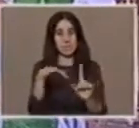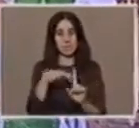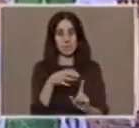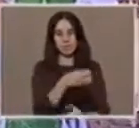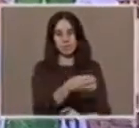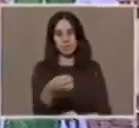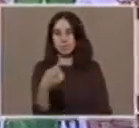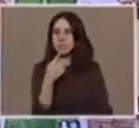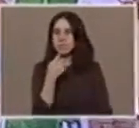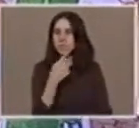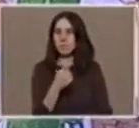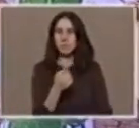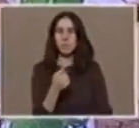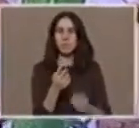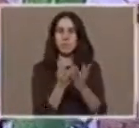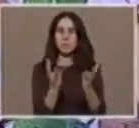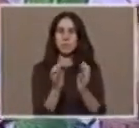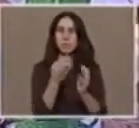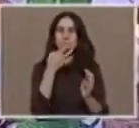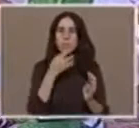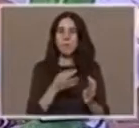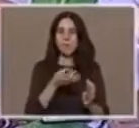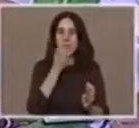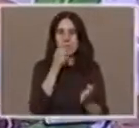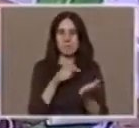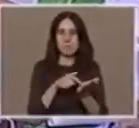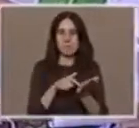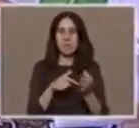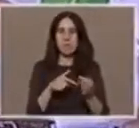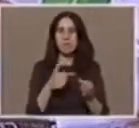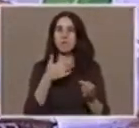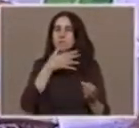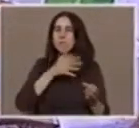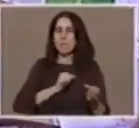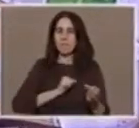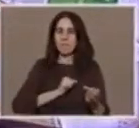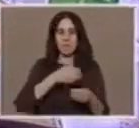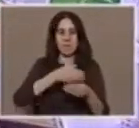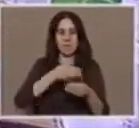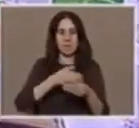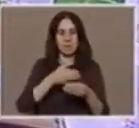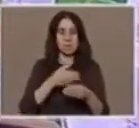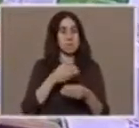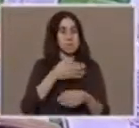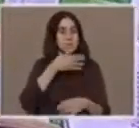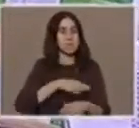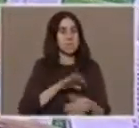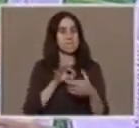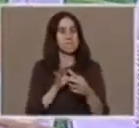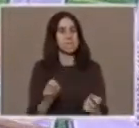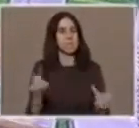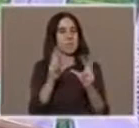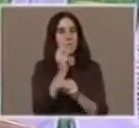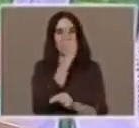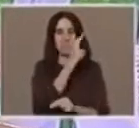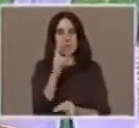dizendo: tomai todos e bebei, este é o cálice do meu sangue, o sangue da nova e eterna aliança,